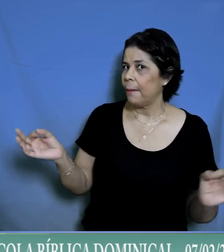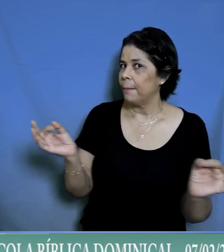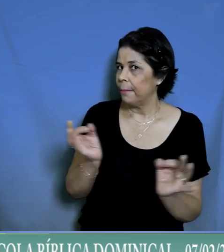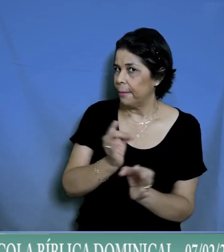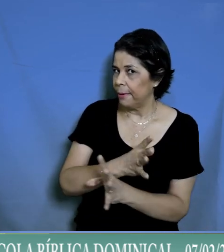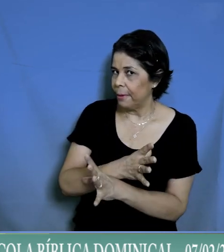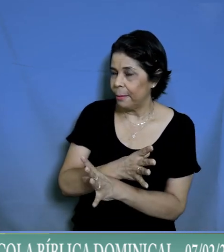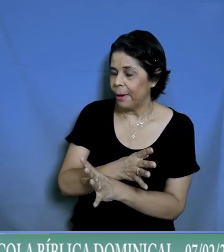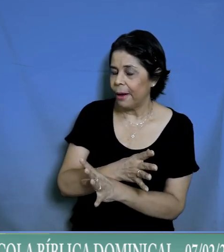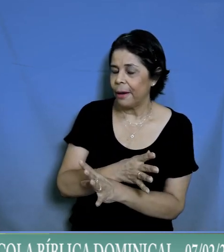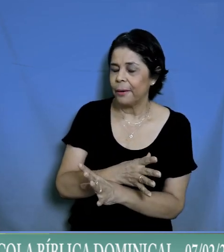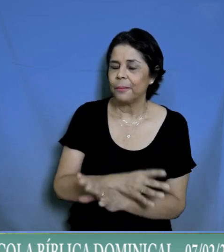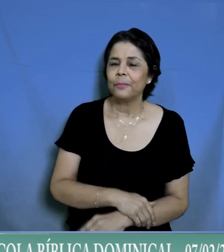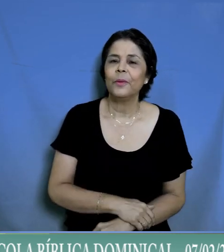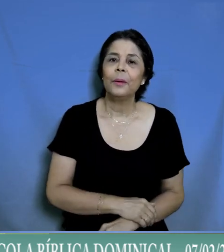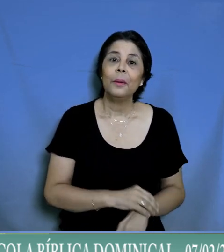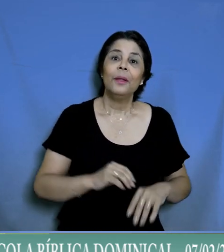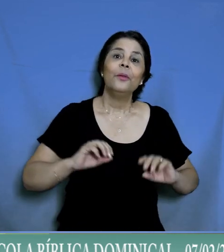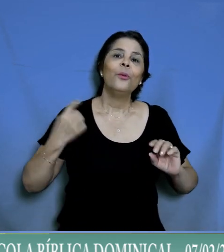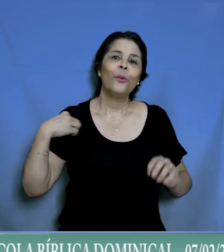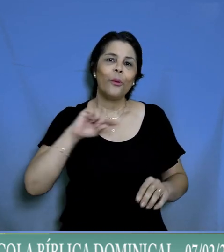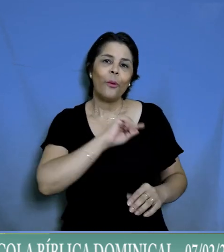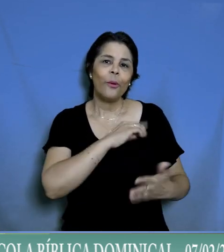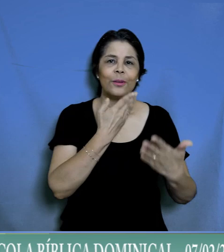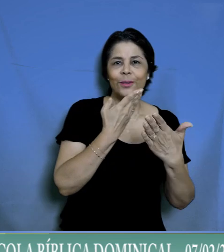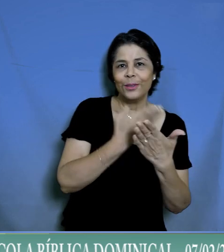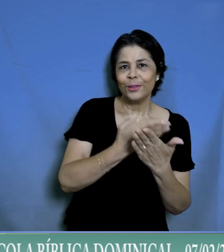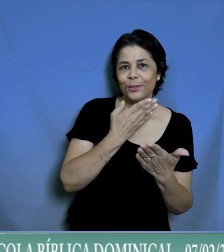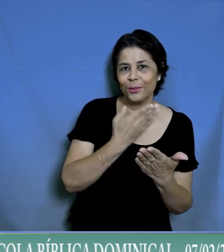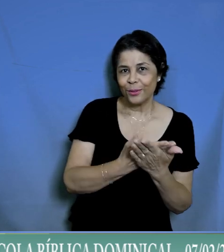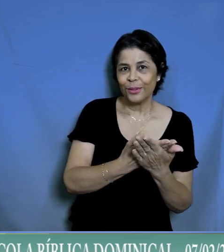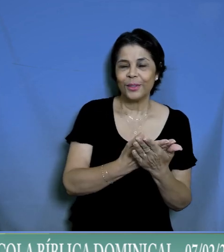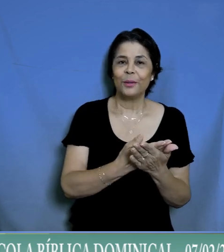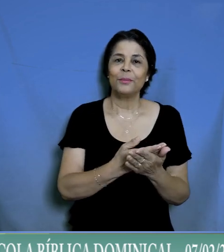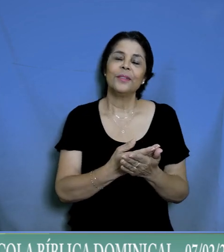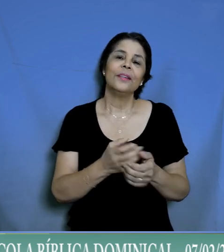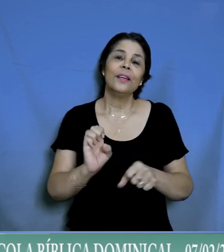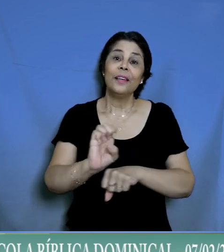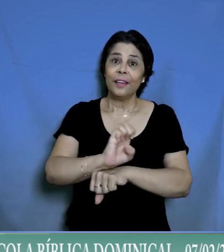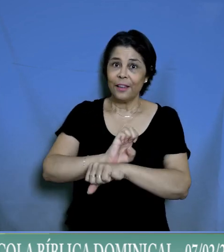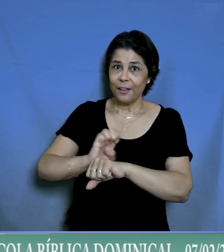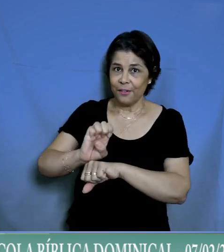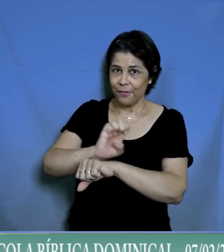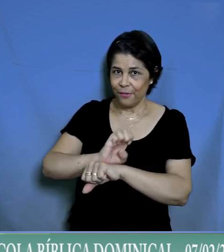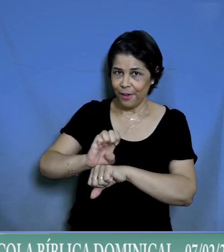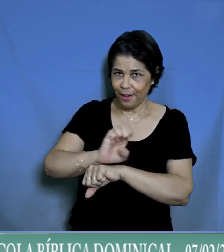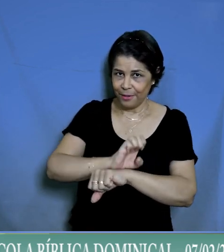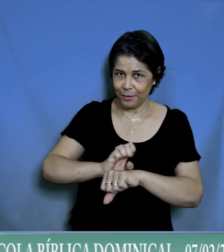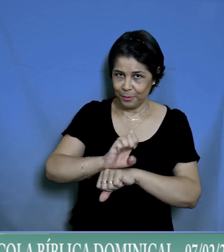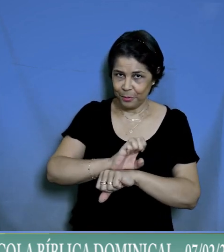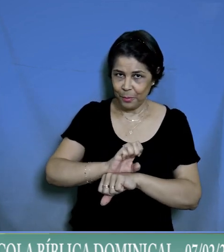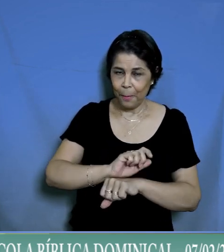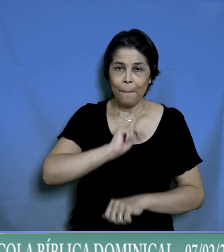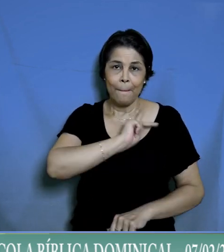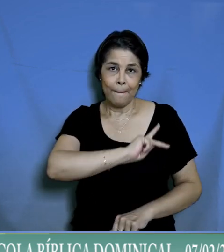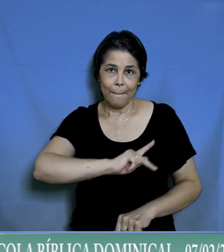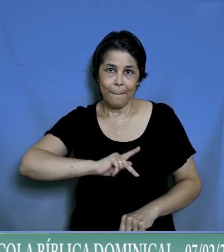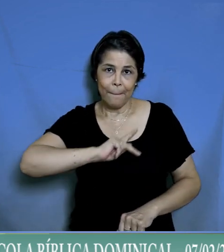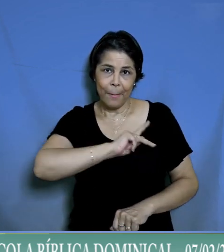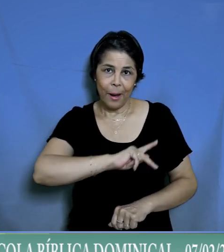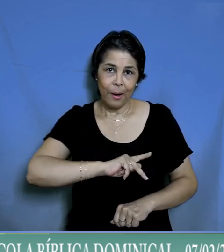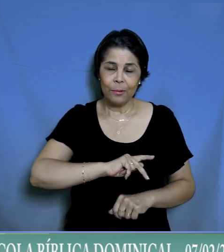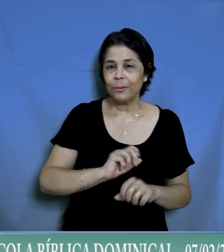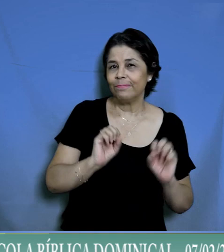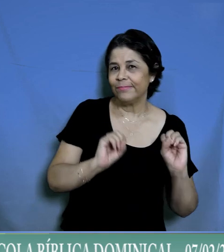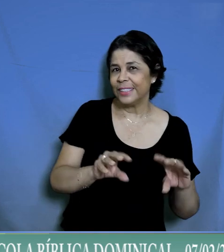escola, falando sobre a carta de Paulo aos Efésios, um texto extraordinário. Paulo gasta os capítulos 1, 2 e 3